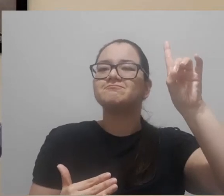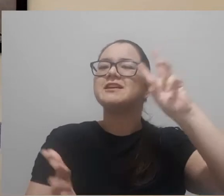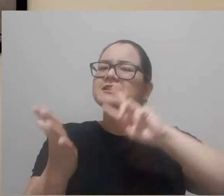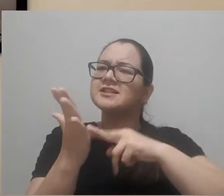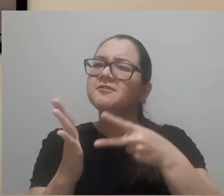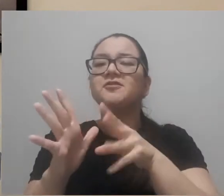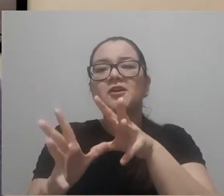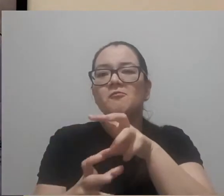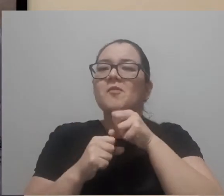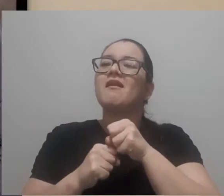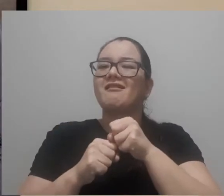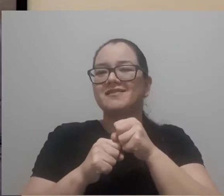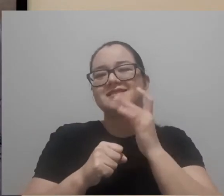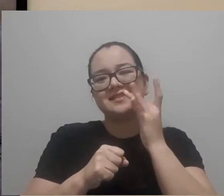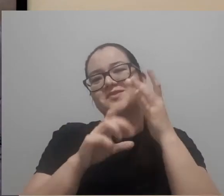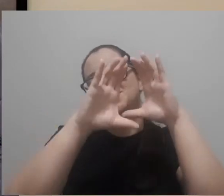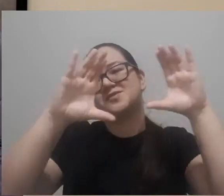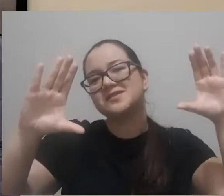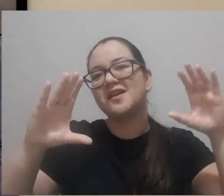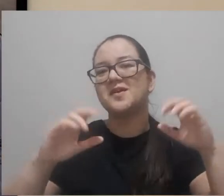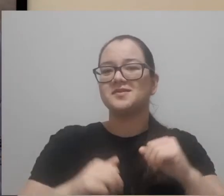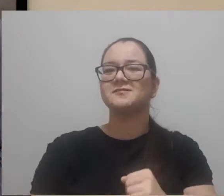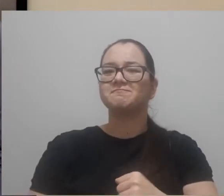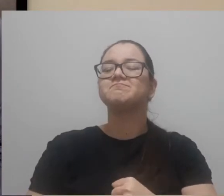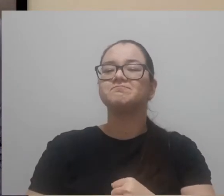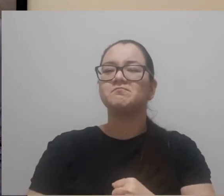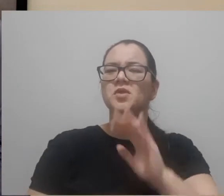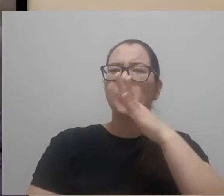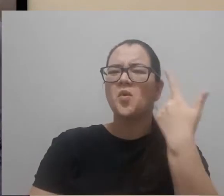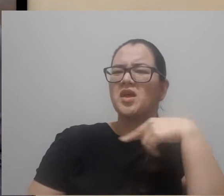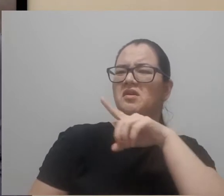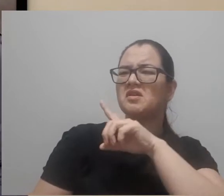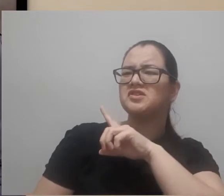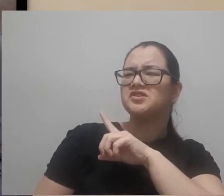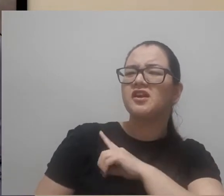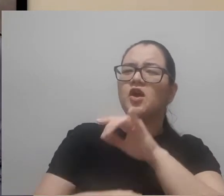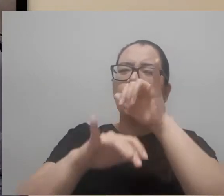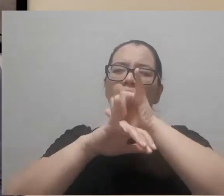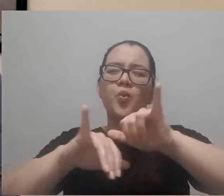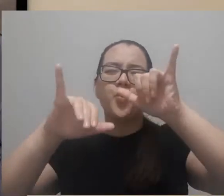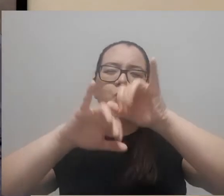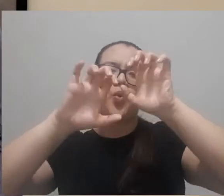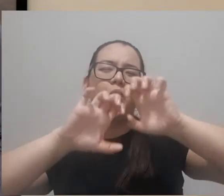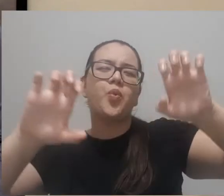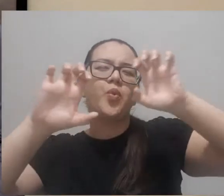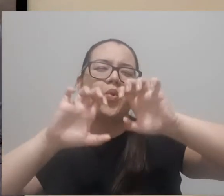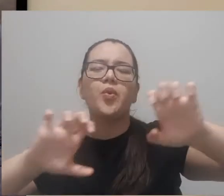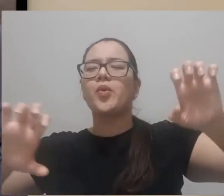somos porta-vozes das boas novas de salvação. Quantas pessoas